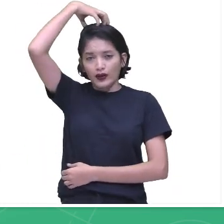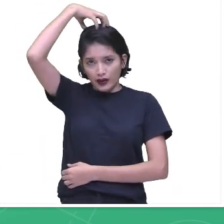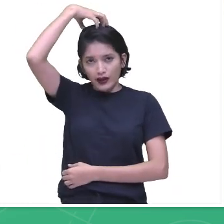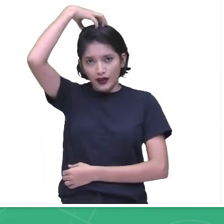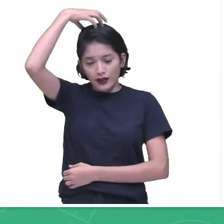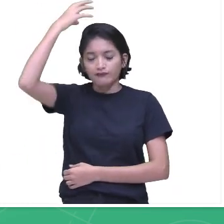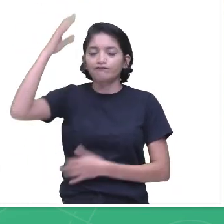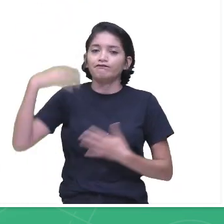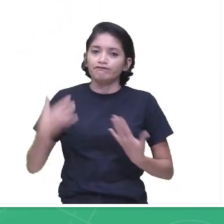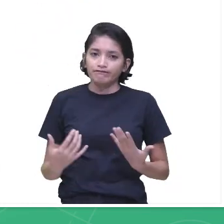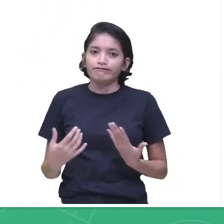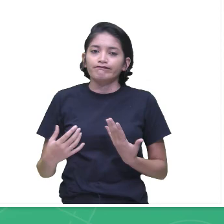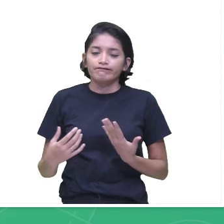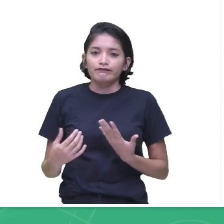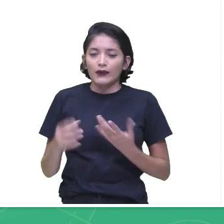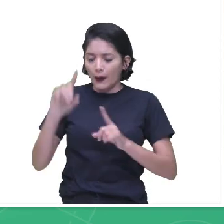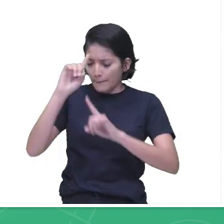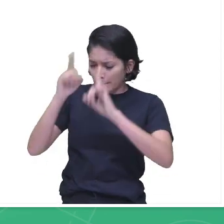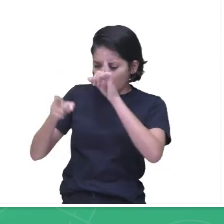ao dominar